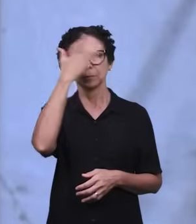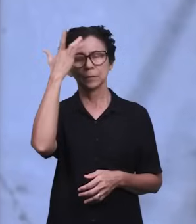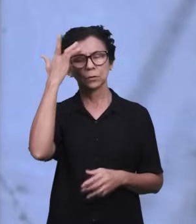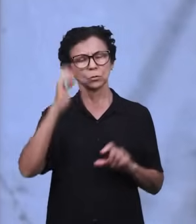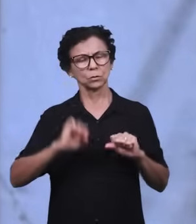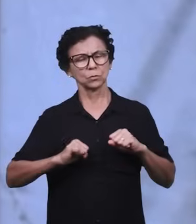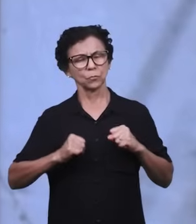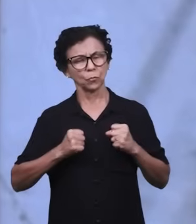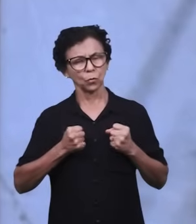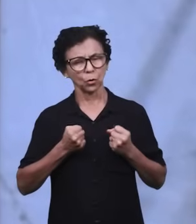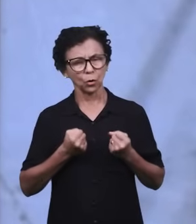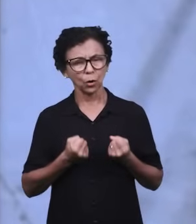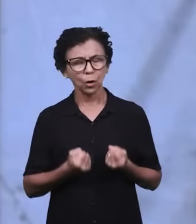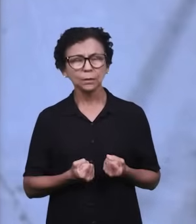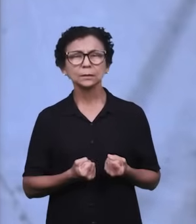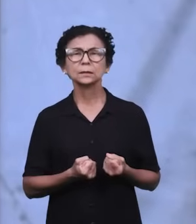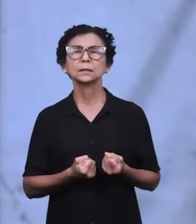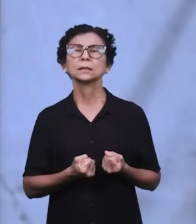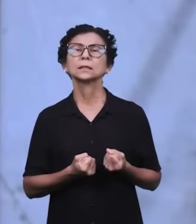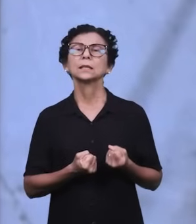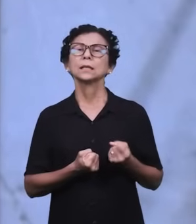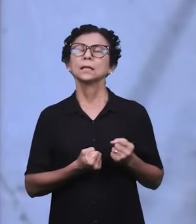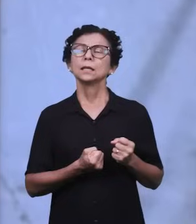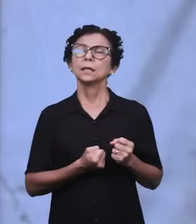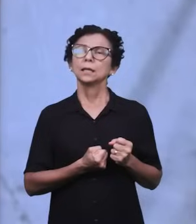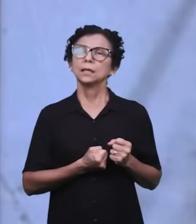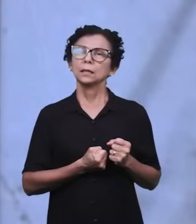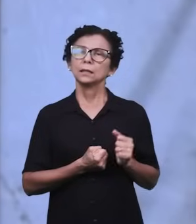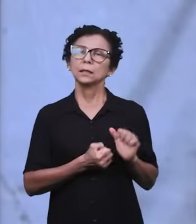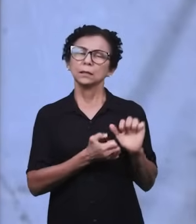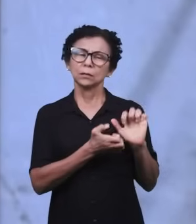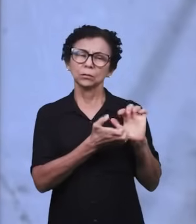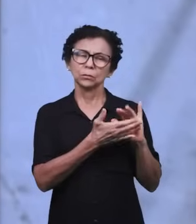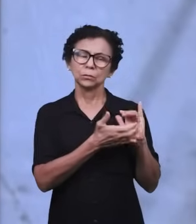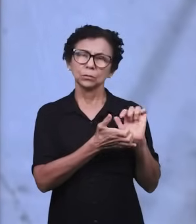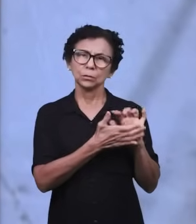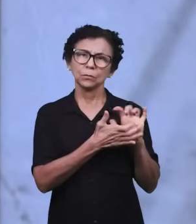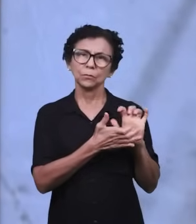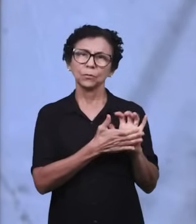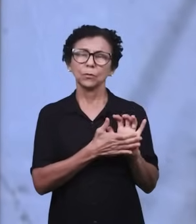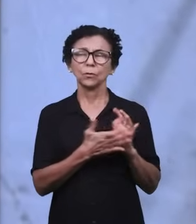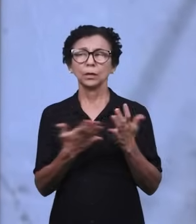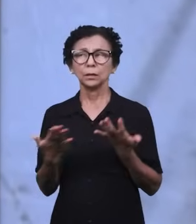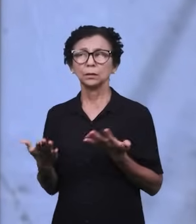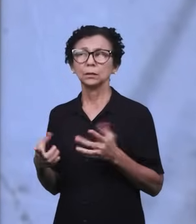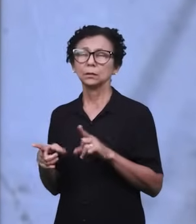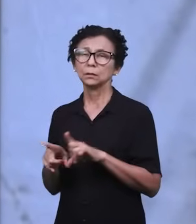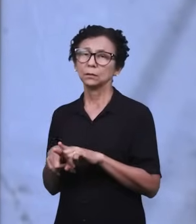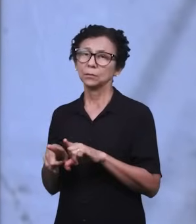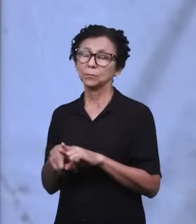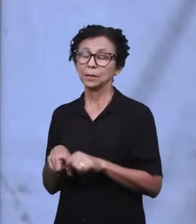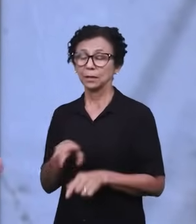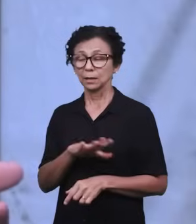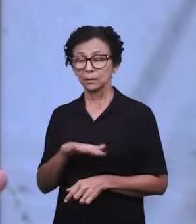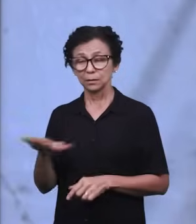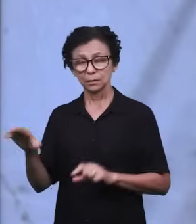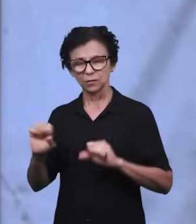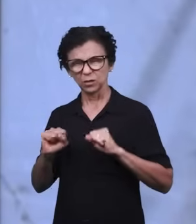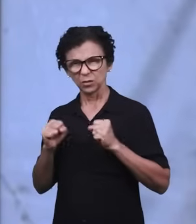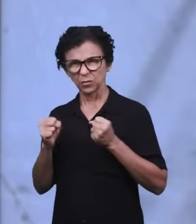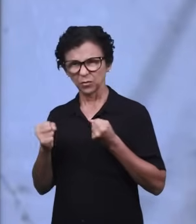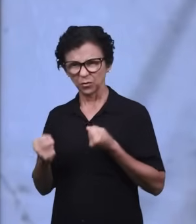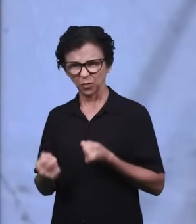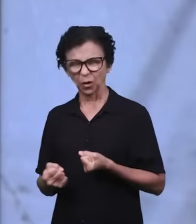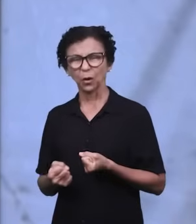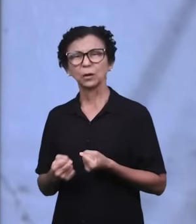se dedica ao piano, um adulto, também crianças que se dedicam desde pequenas. E no caso aqui da